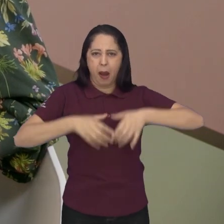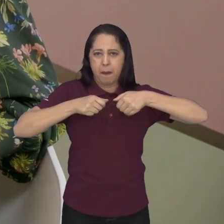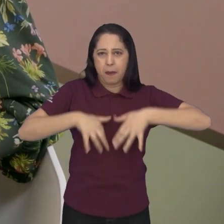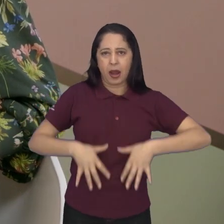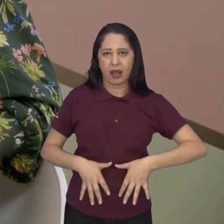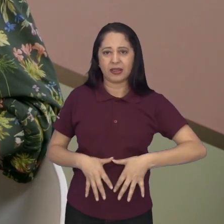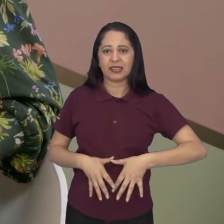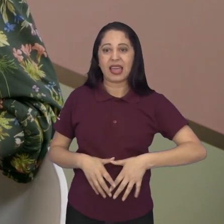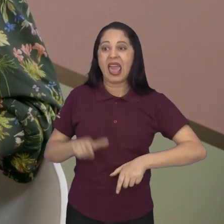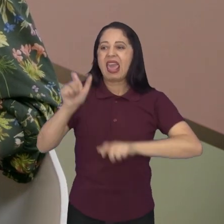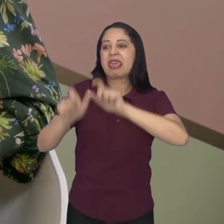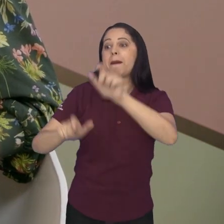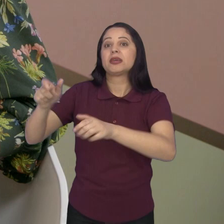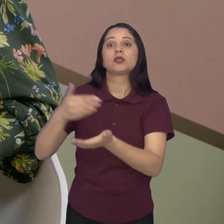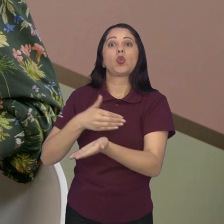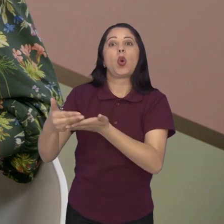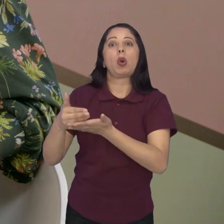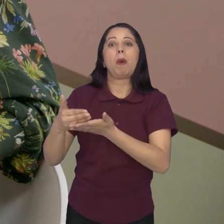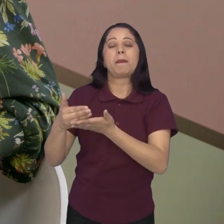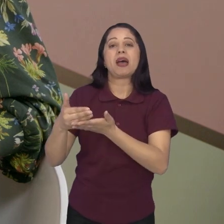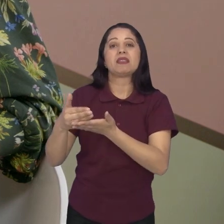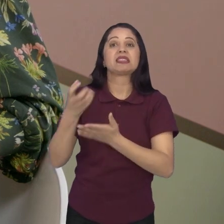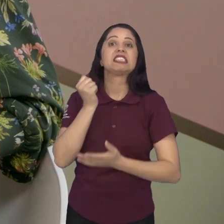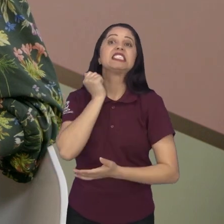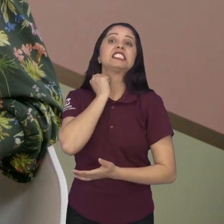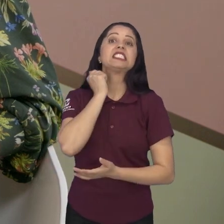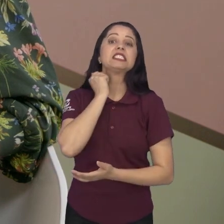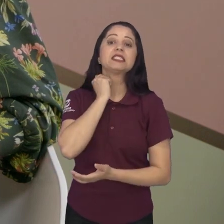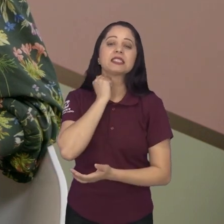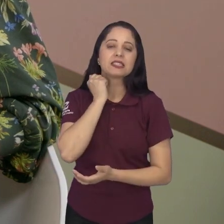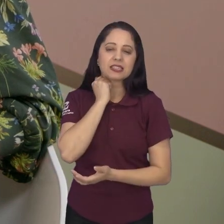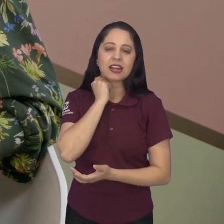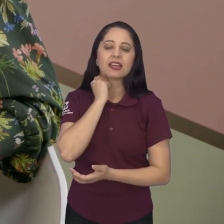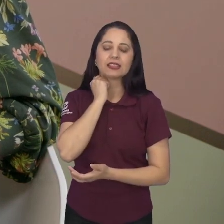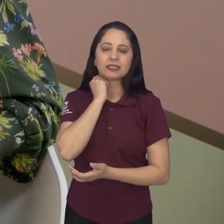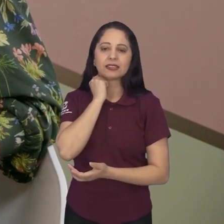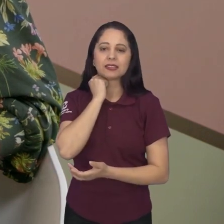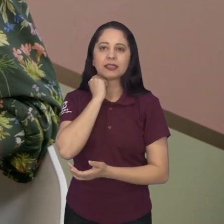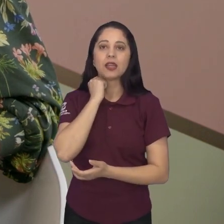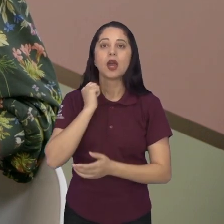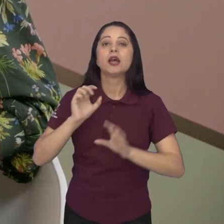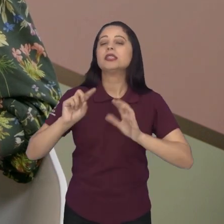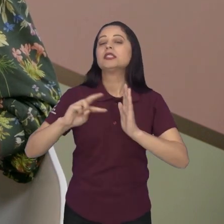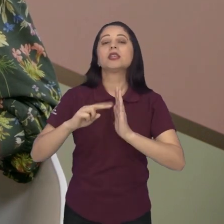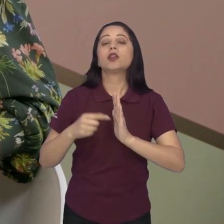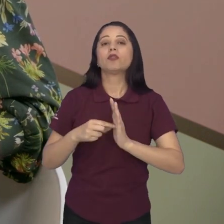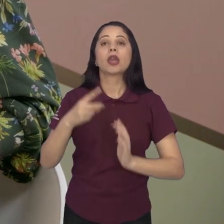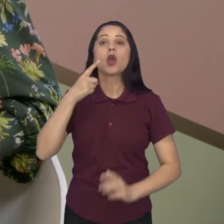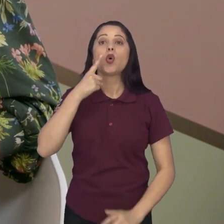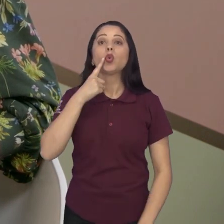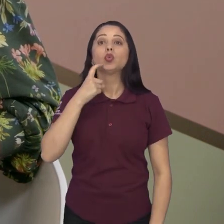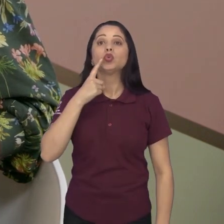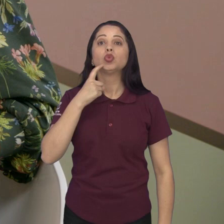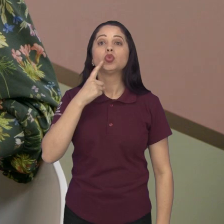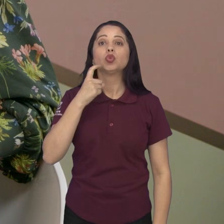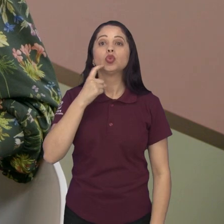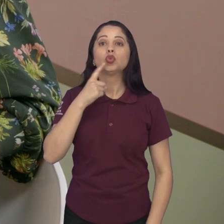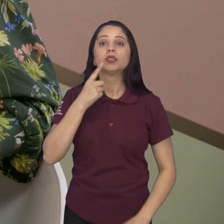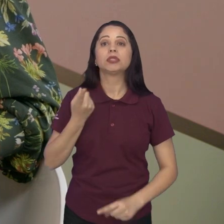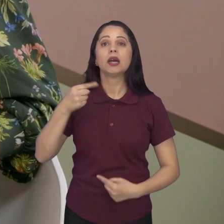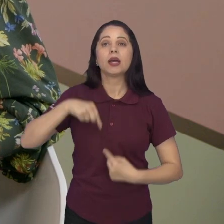o dormir pouco gera estresse também para o corpo, esse cortisol ele faz com que o sangue vá para